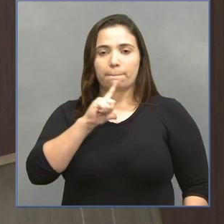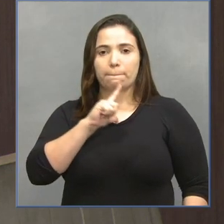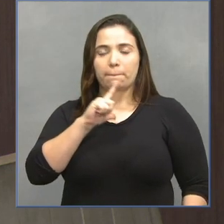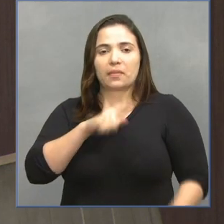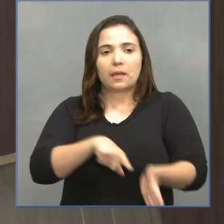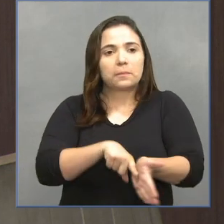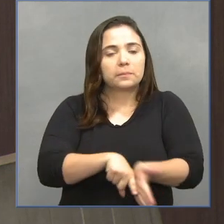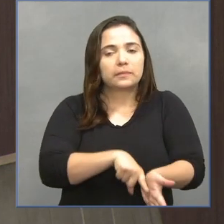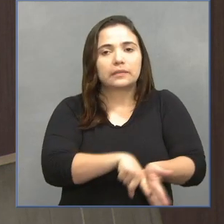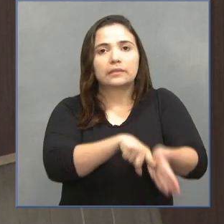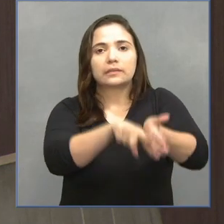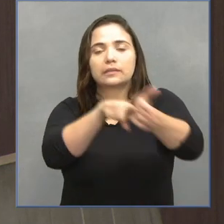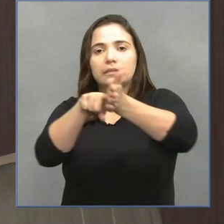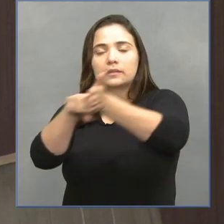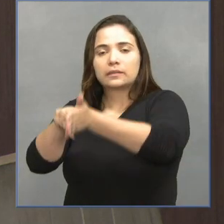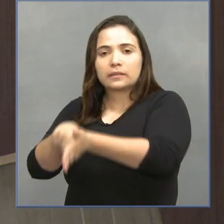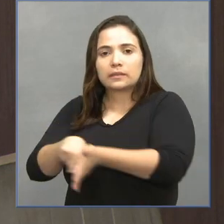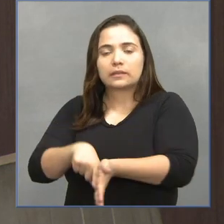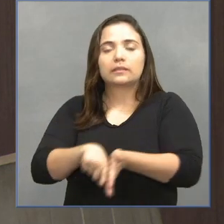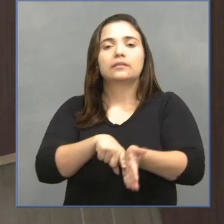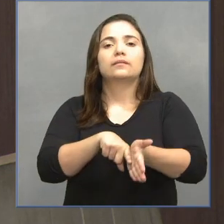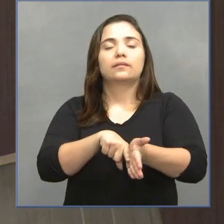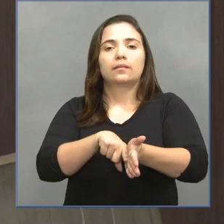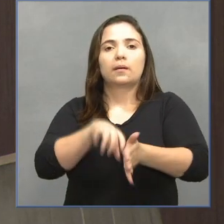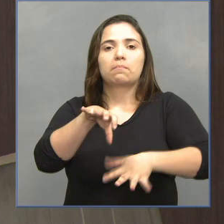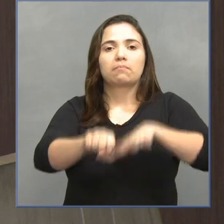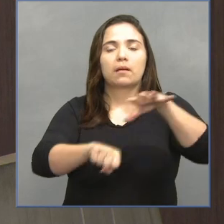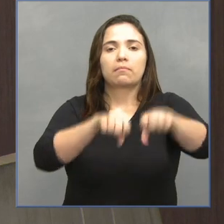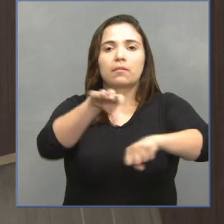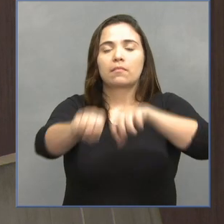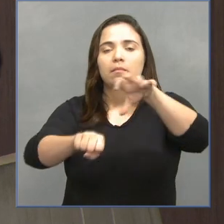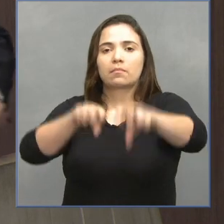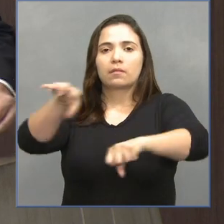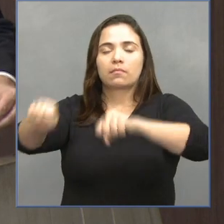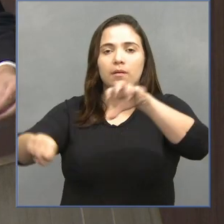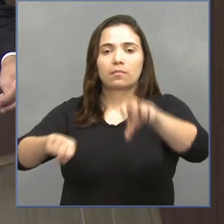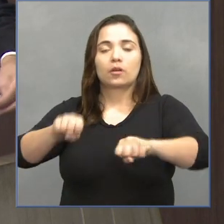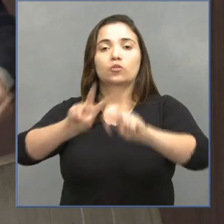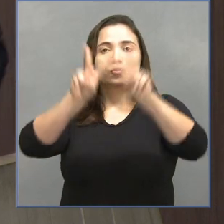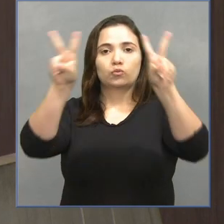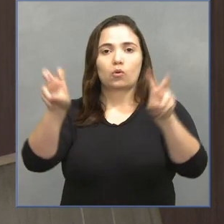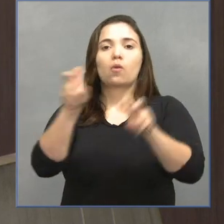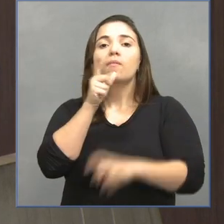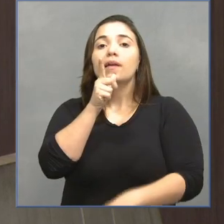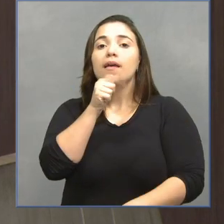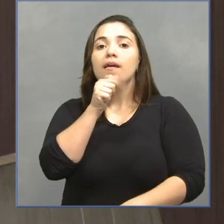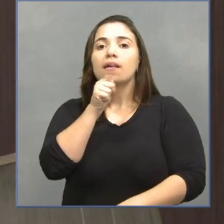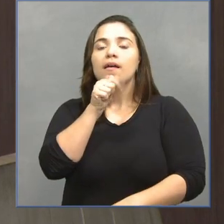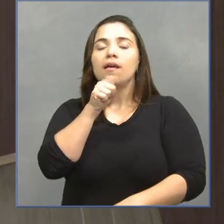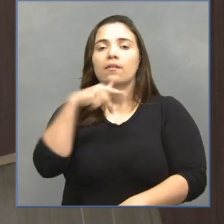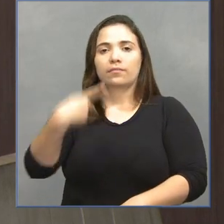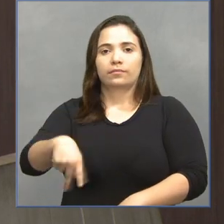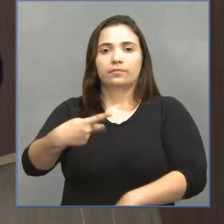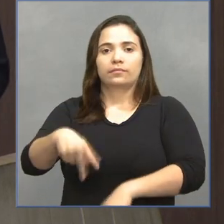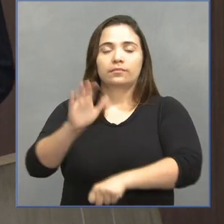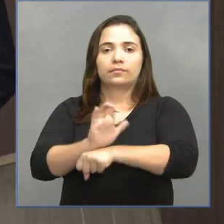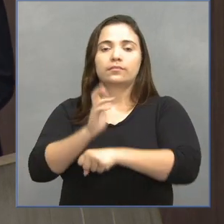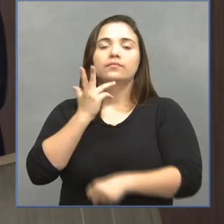zelosamente recolheu e recolhe cotidianamente os dados da questão hídrica do Estado do Ceará.